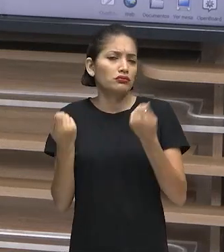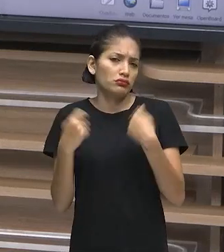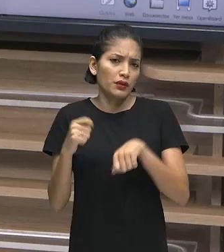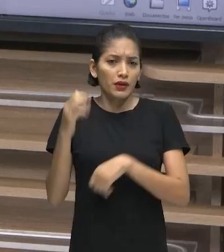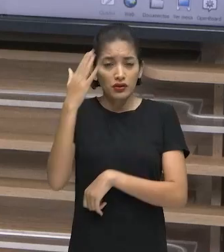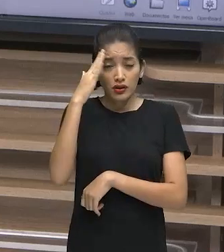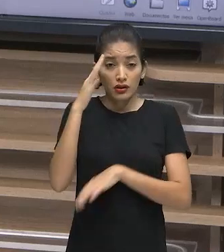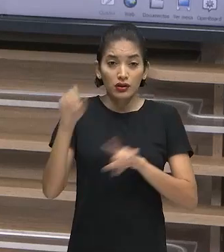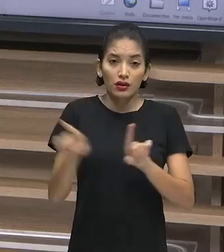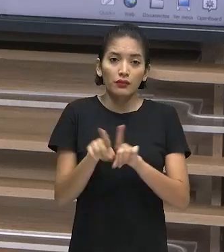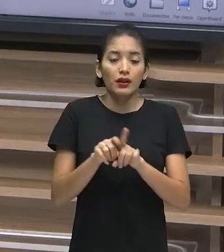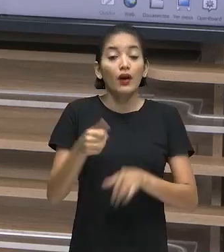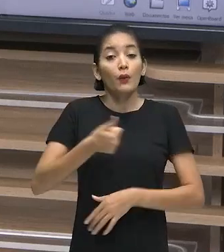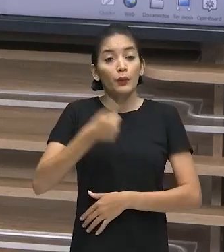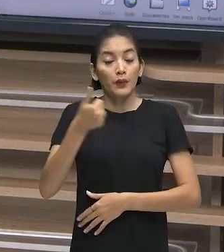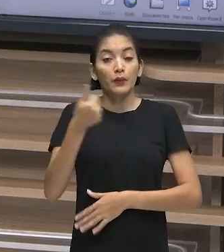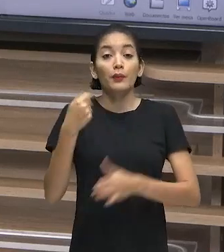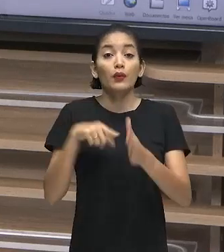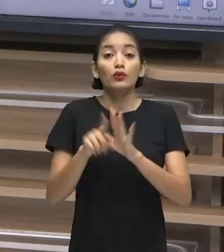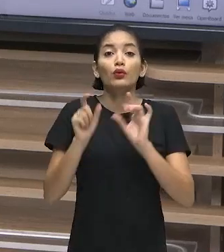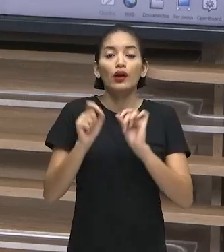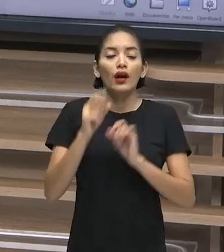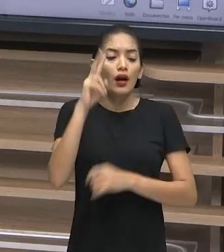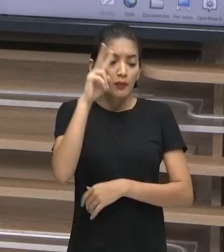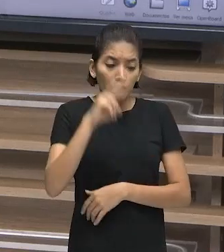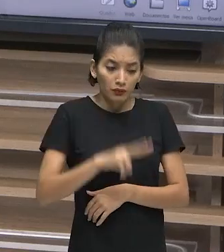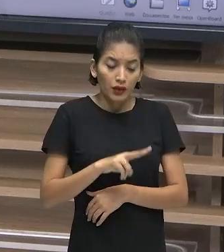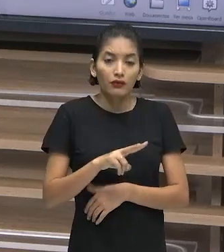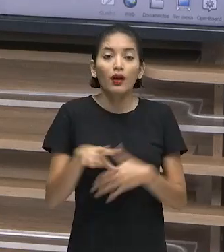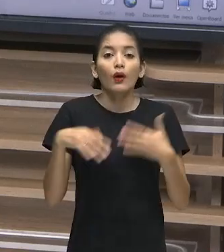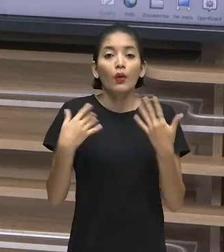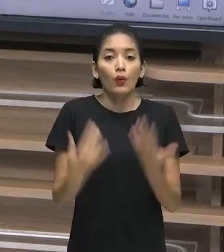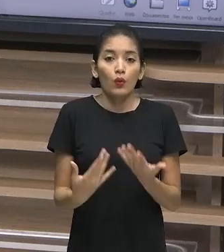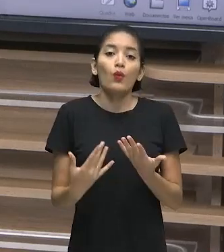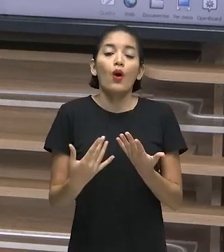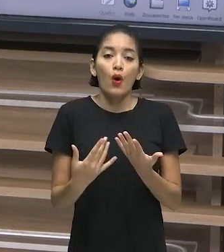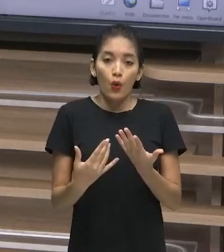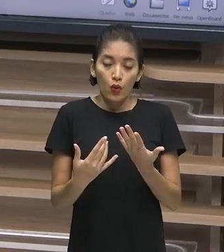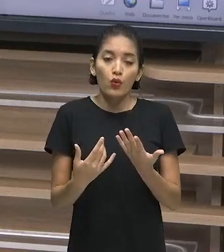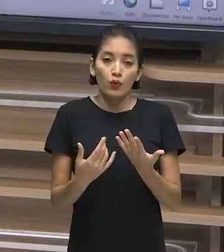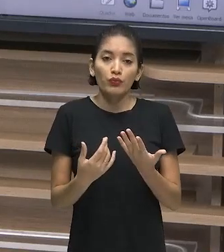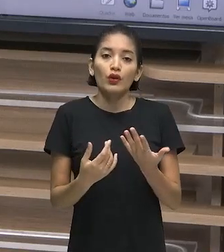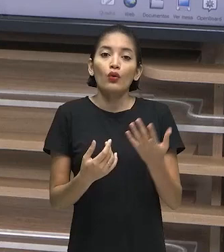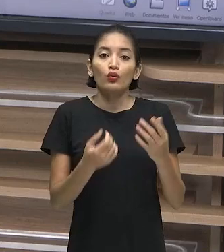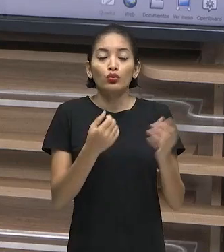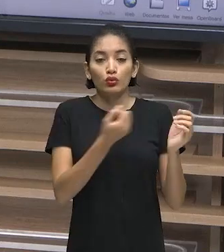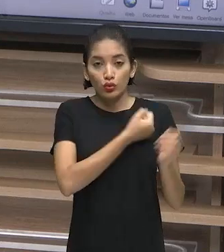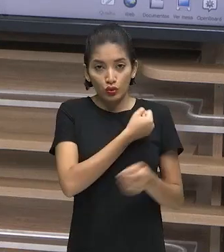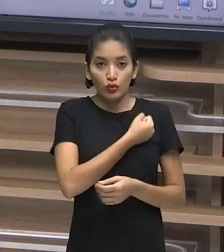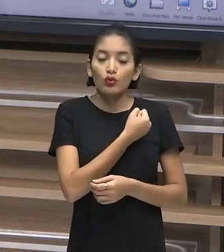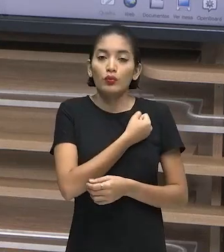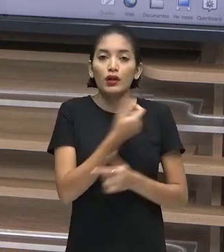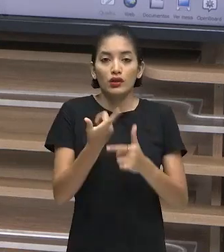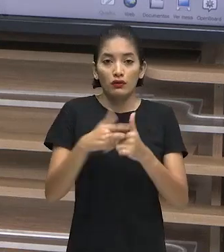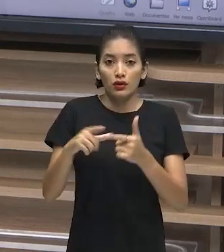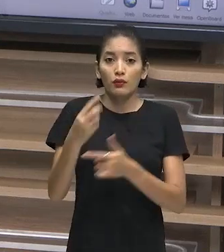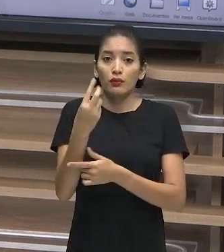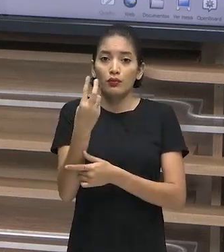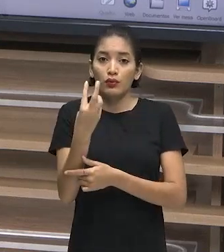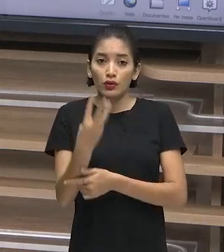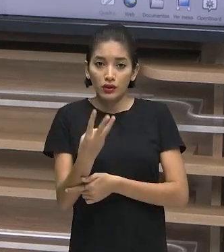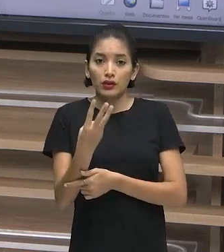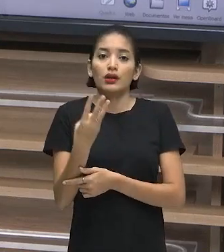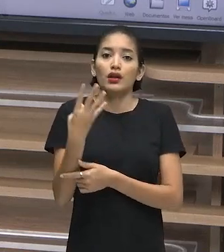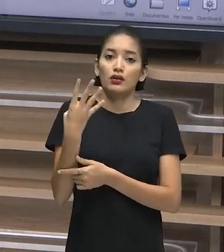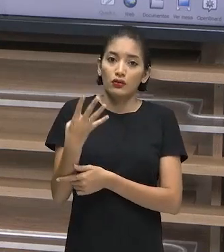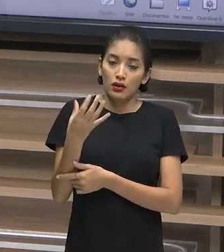Lá na primeira questão eu perguntei para verificar se o valor era divisível por 2, 3 e por 9, aí eles responderam quais